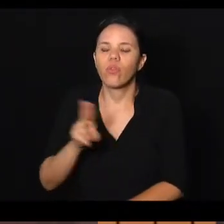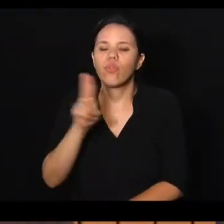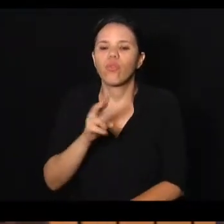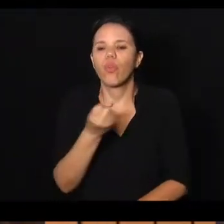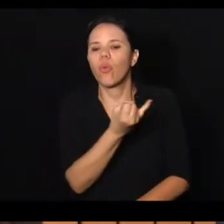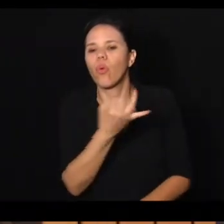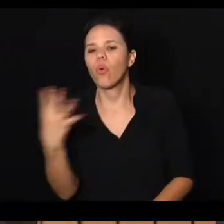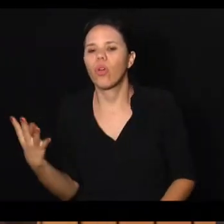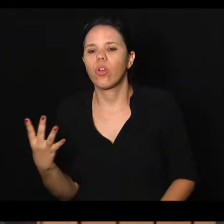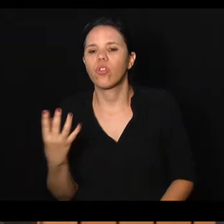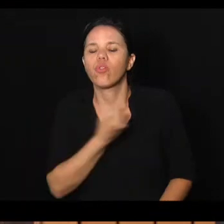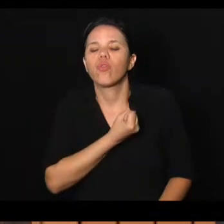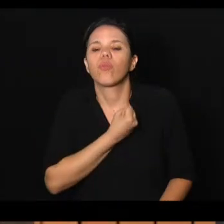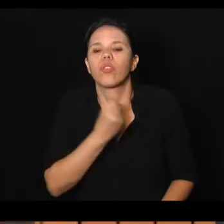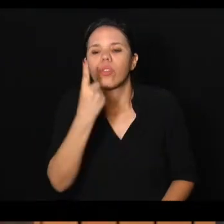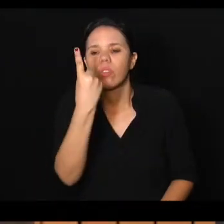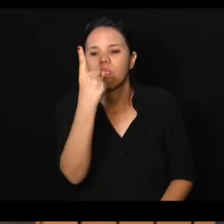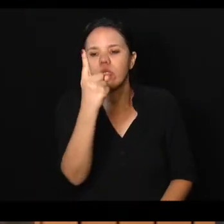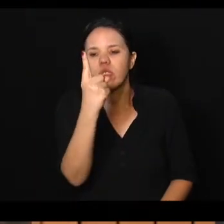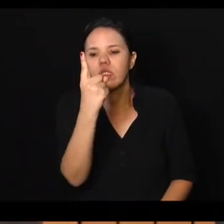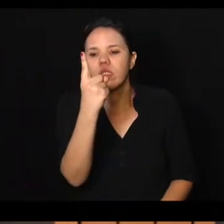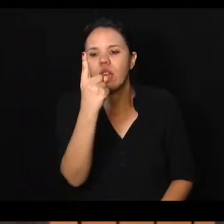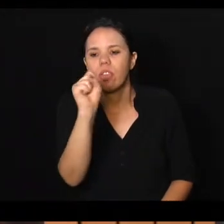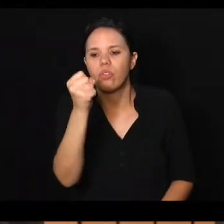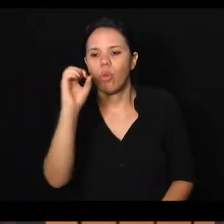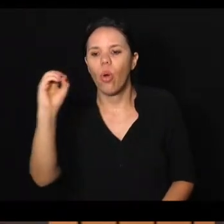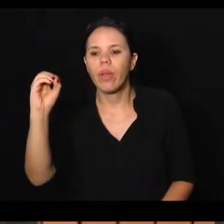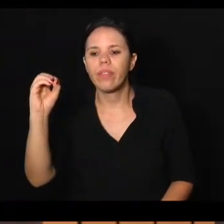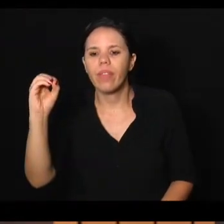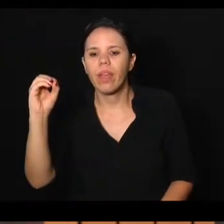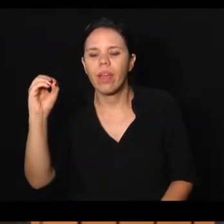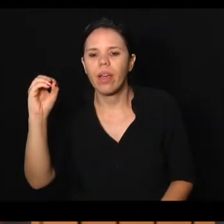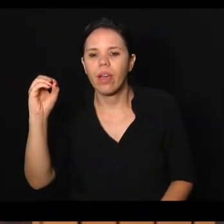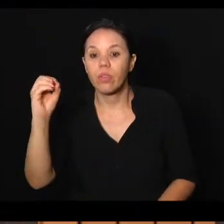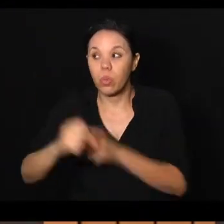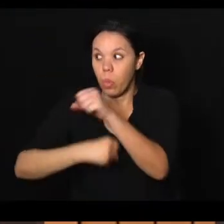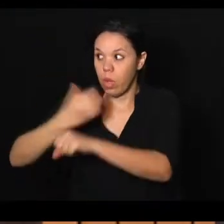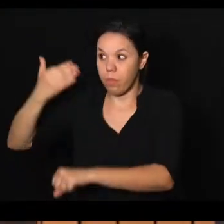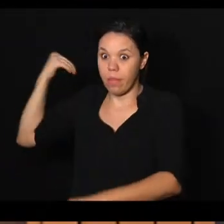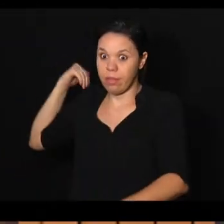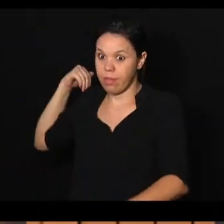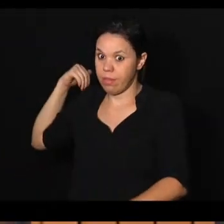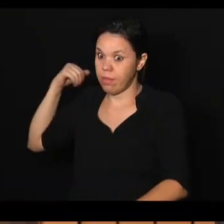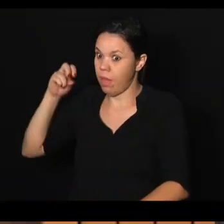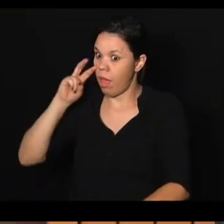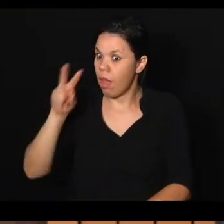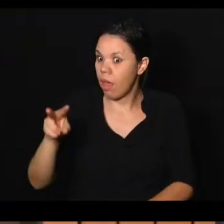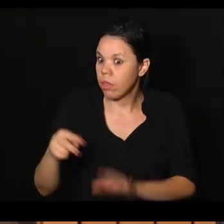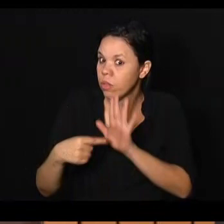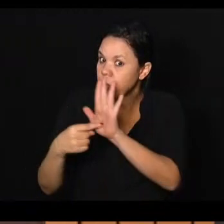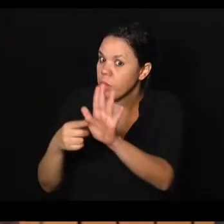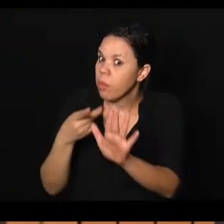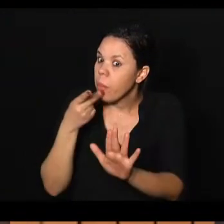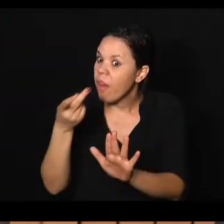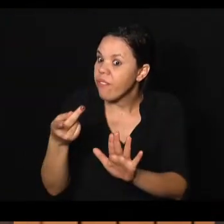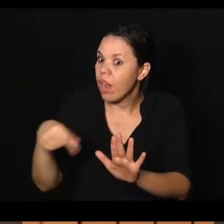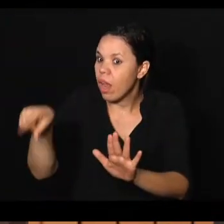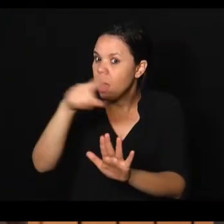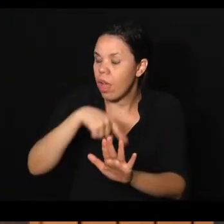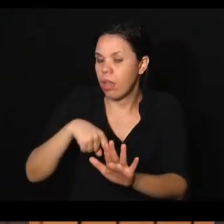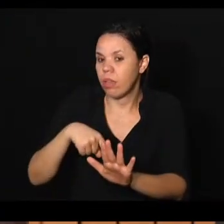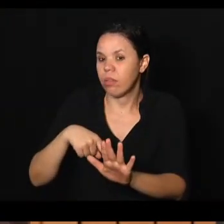Ligue 180. Vou usar os números do ano passado, dizendo para os senhores, esses números